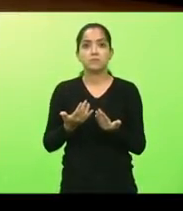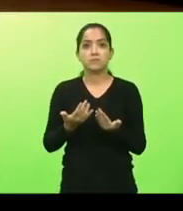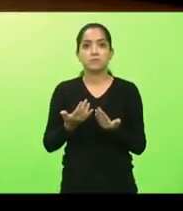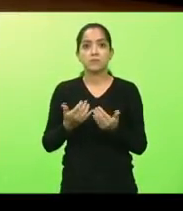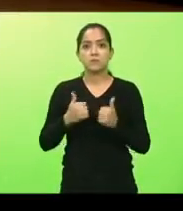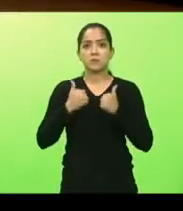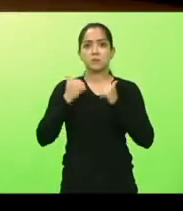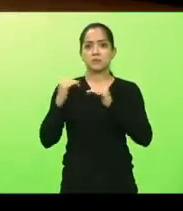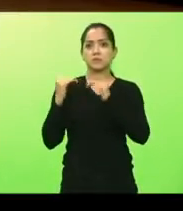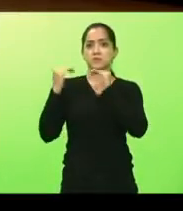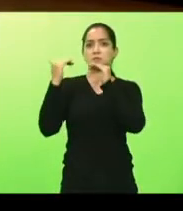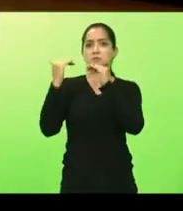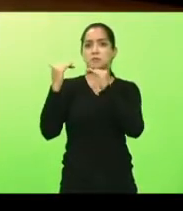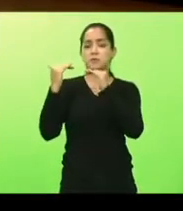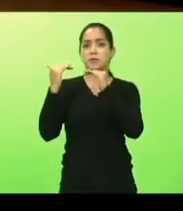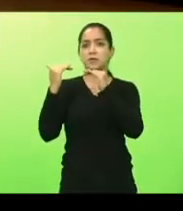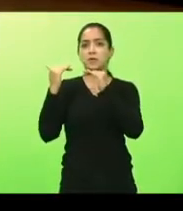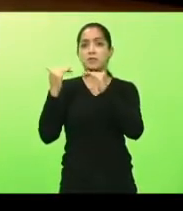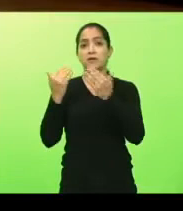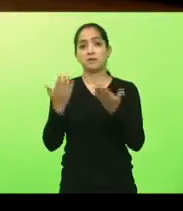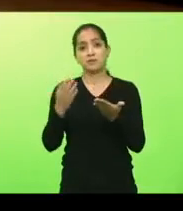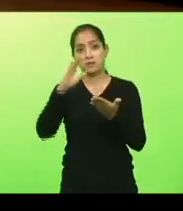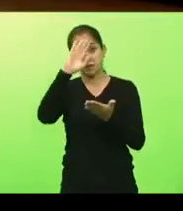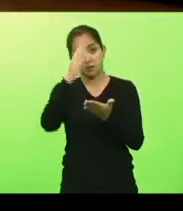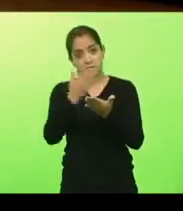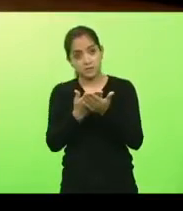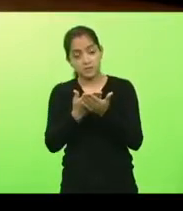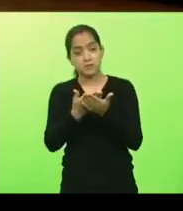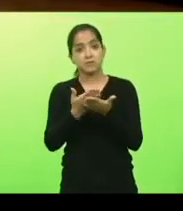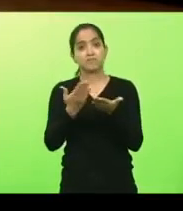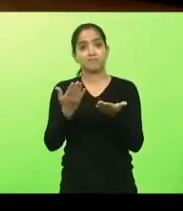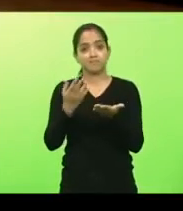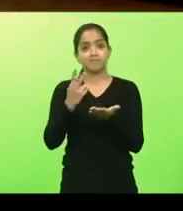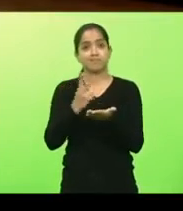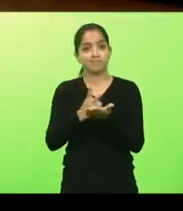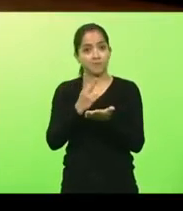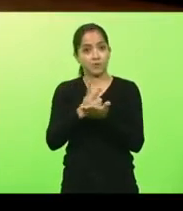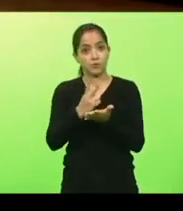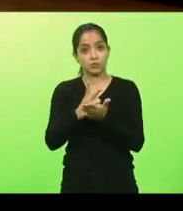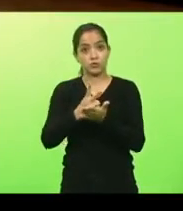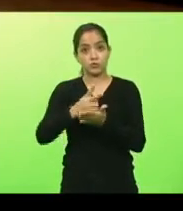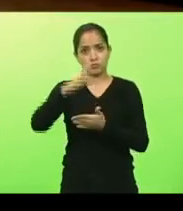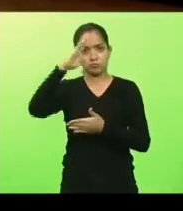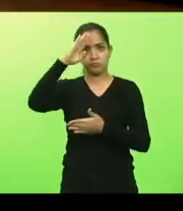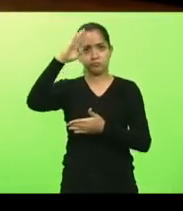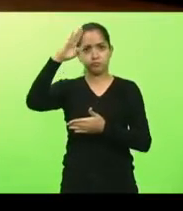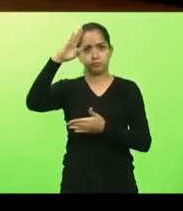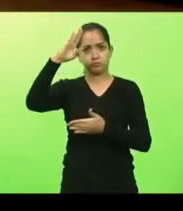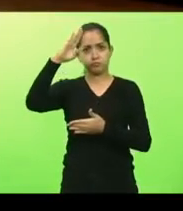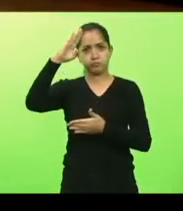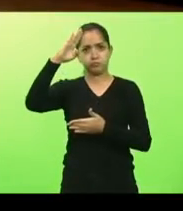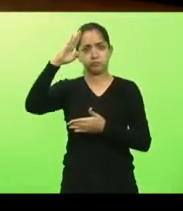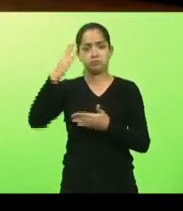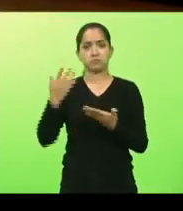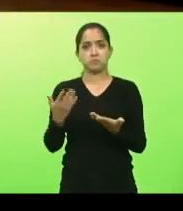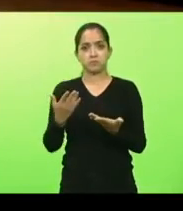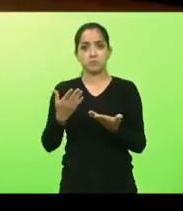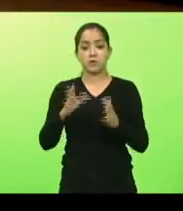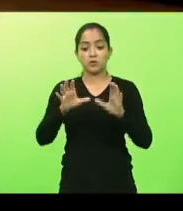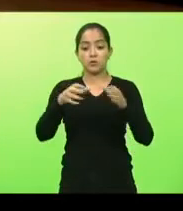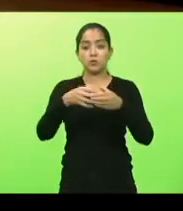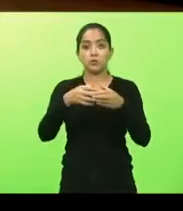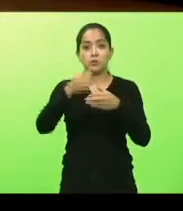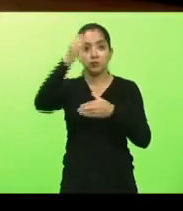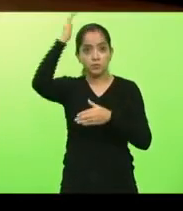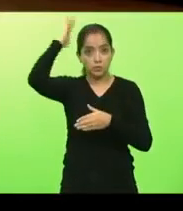soberba daqueles que acreditam que ainda continuam sendo os coronéis dos quartéis do Corpo de Bombeiro e